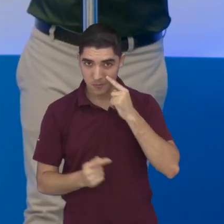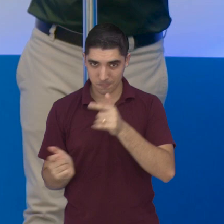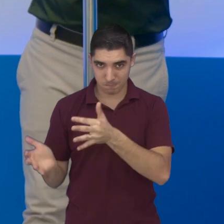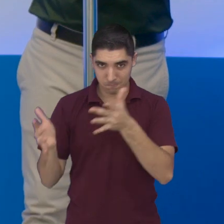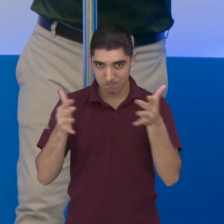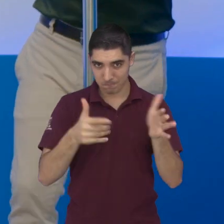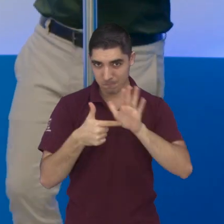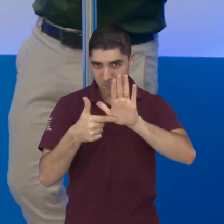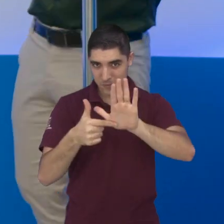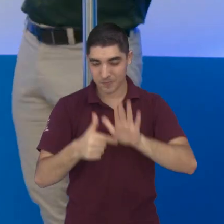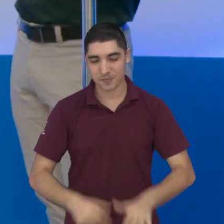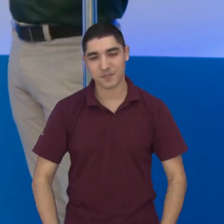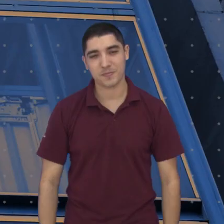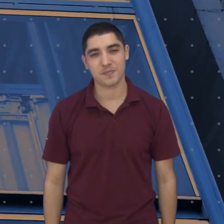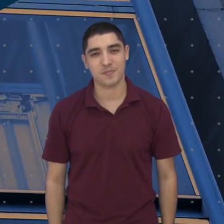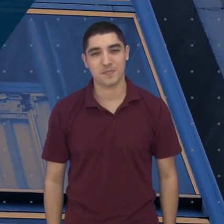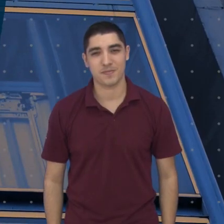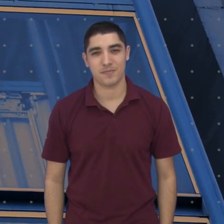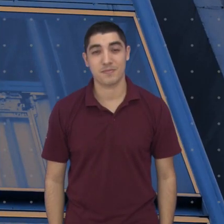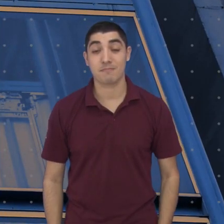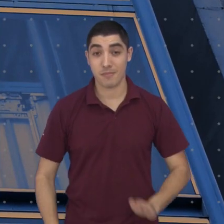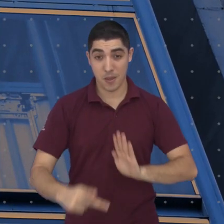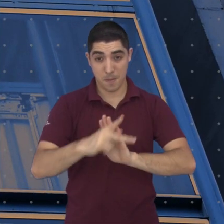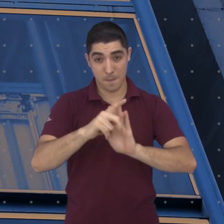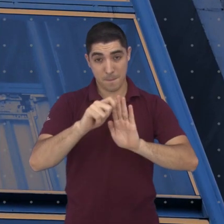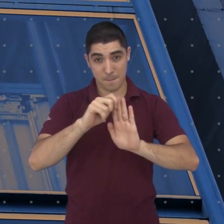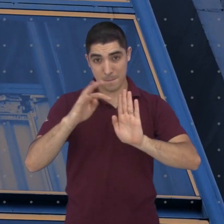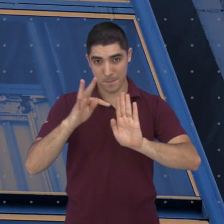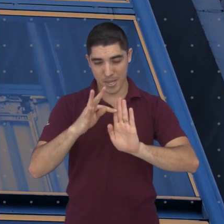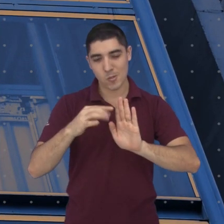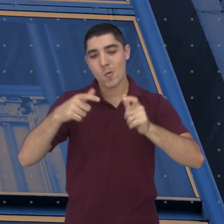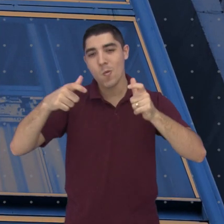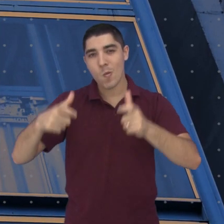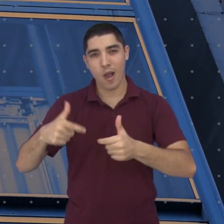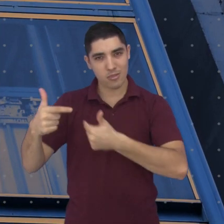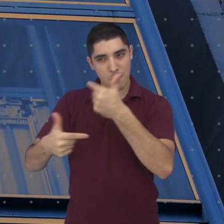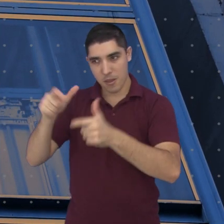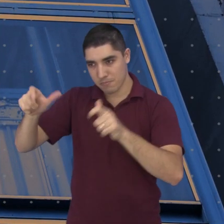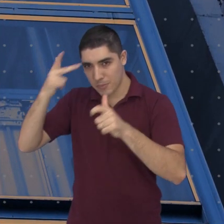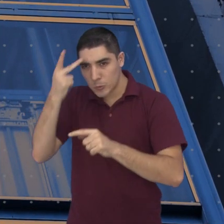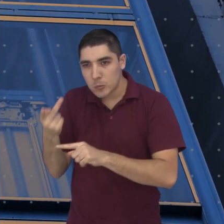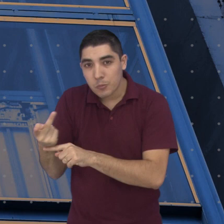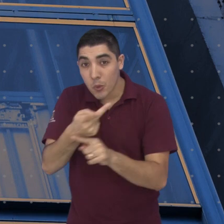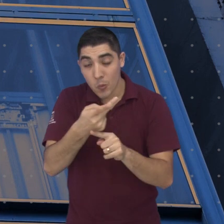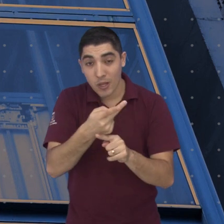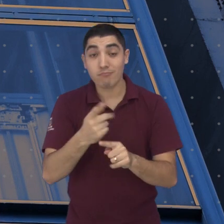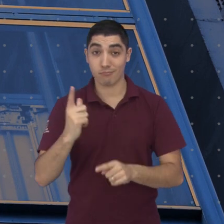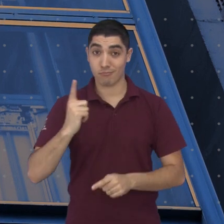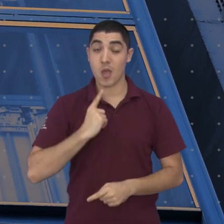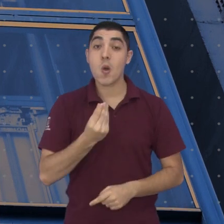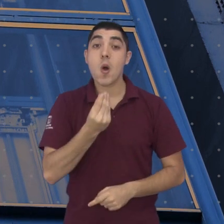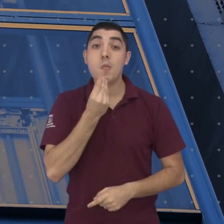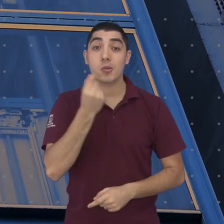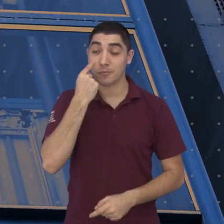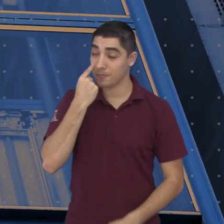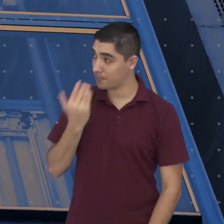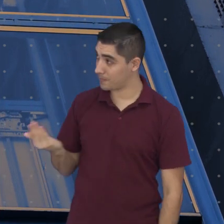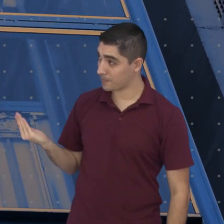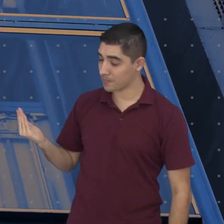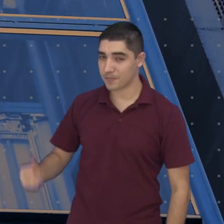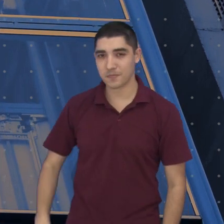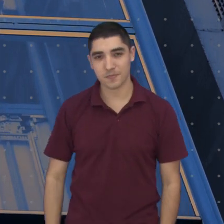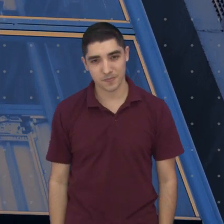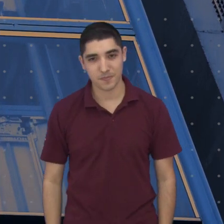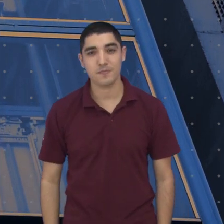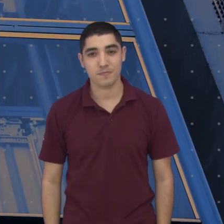PAT de São José Olha só o Pat posto de atendimento ao trabalhador de São José dos Campos